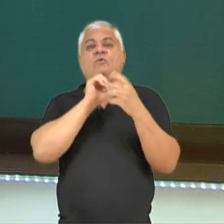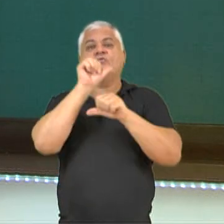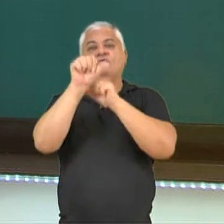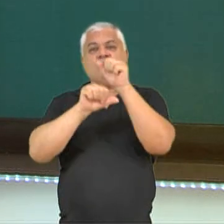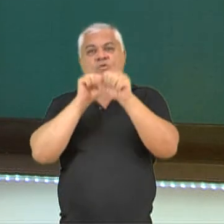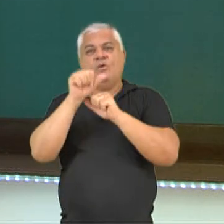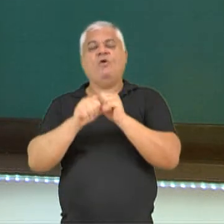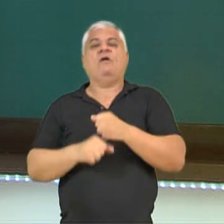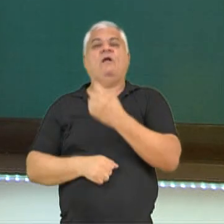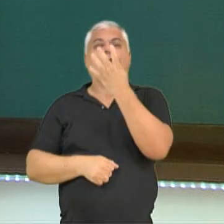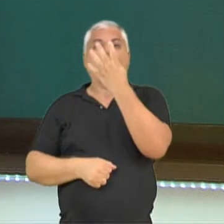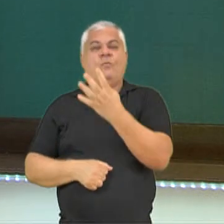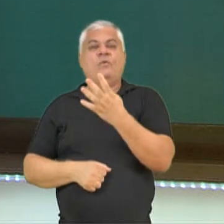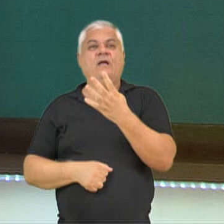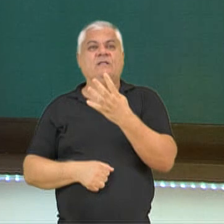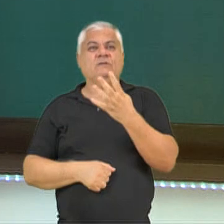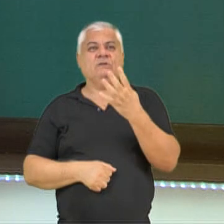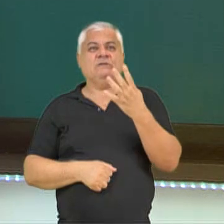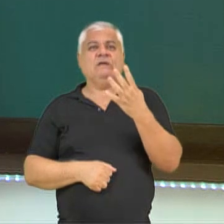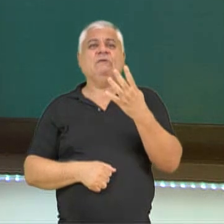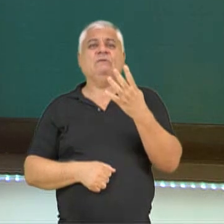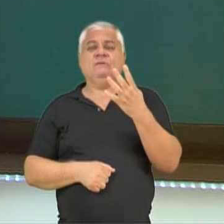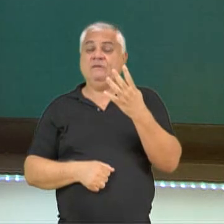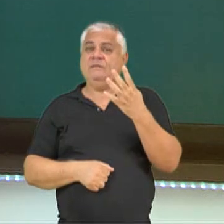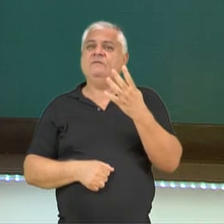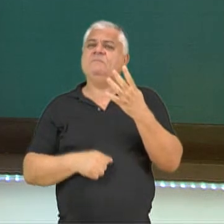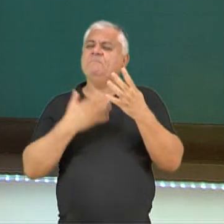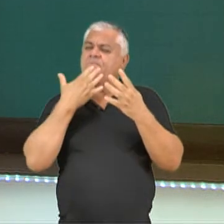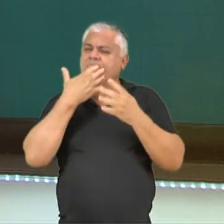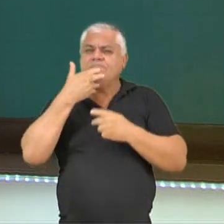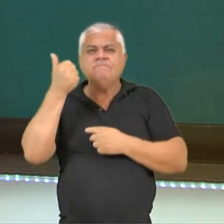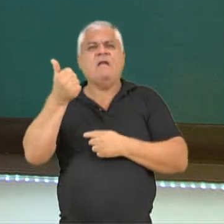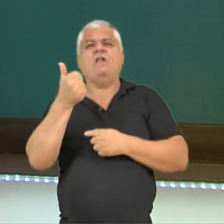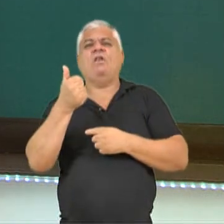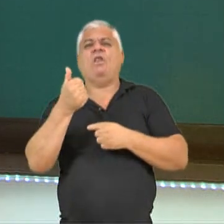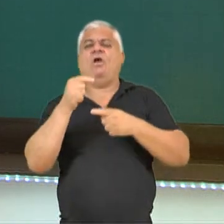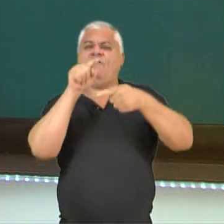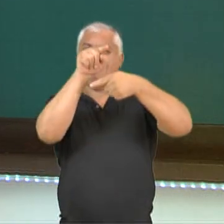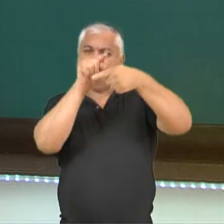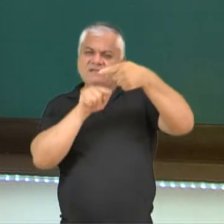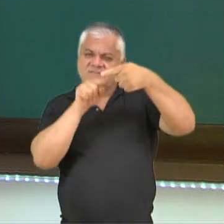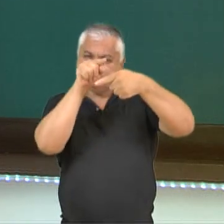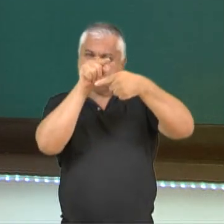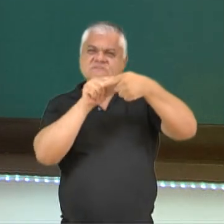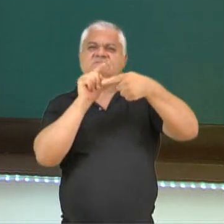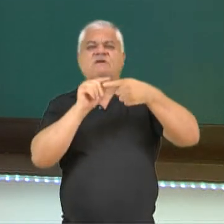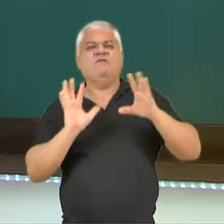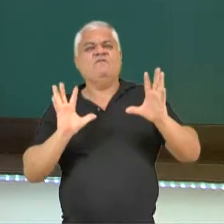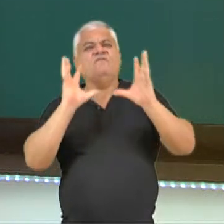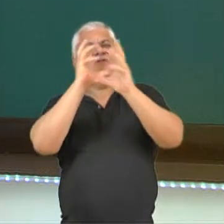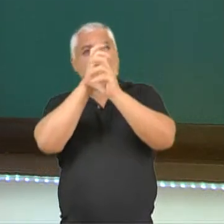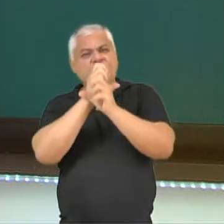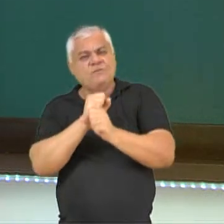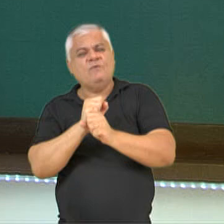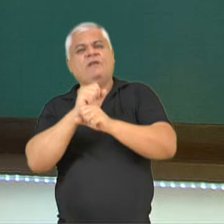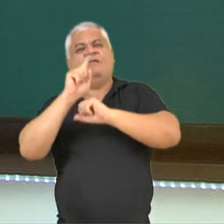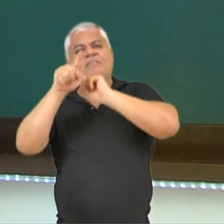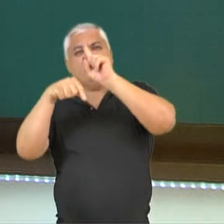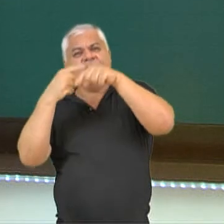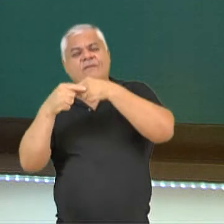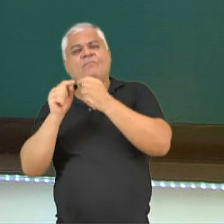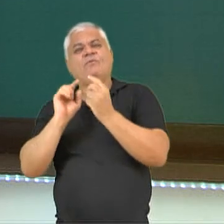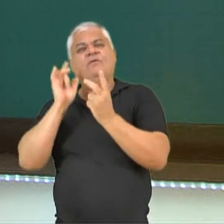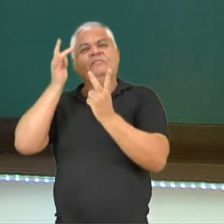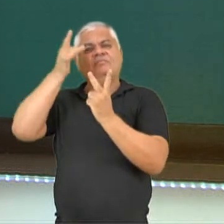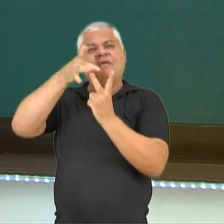que transformar cada um desses. Transforma em fração, depois transforma em radical, depois fatora, depois vê o que sai, o que vai ficar dentro